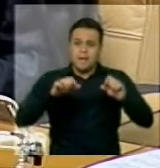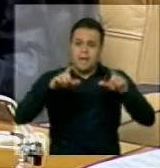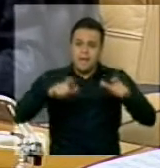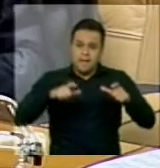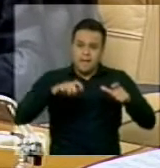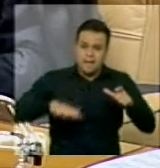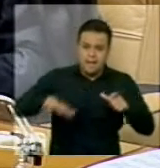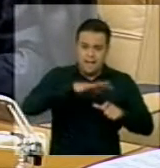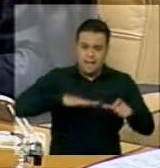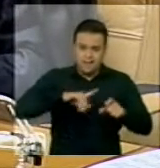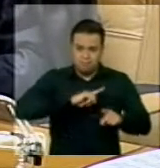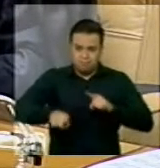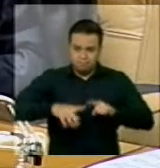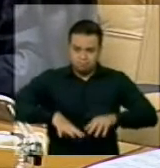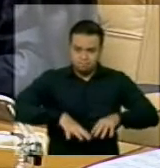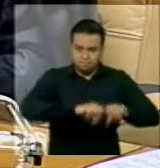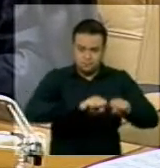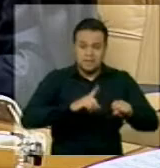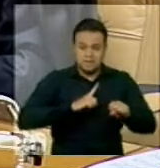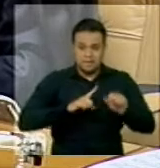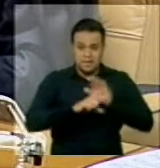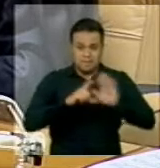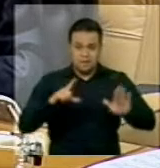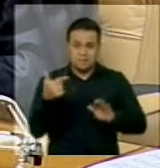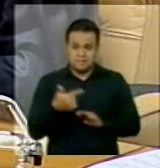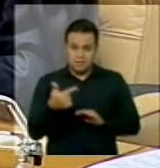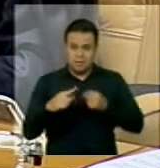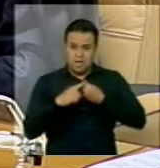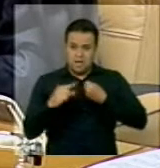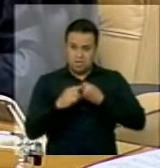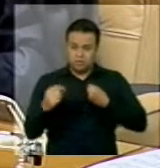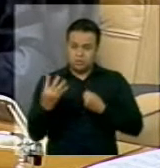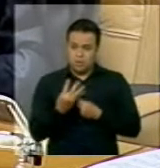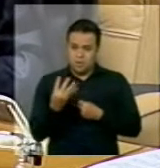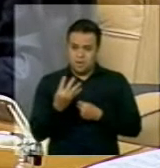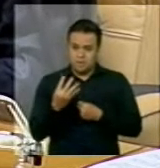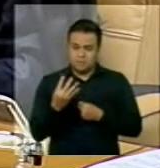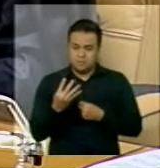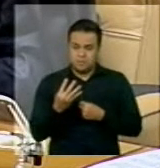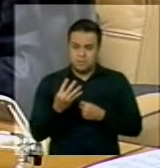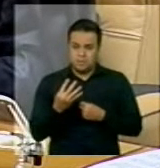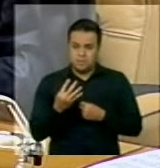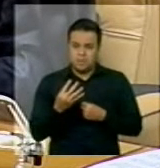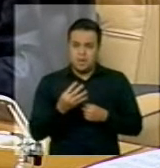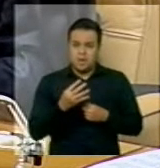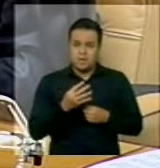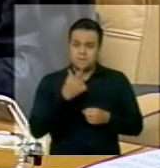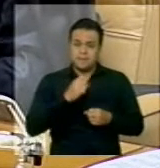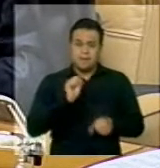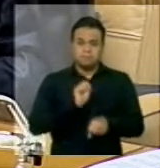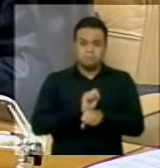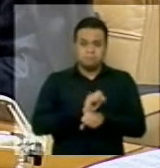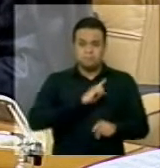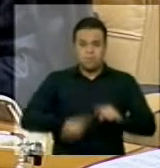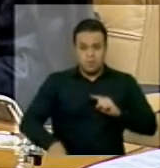aqui especifica, e vem o parágrafo 2º desse artigo 4º, que está impugnado de